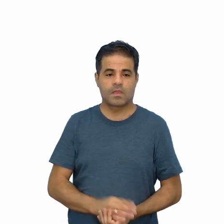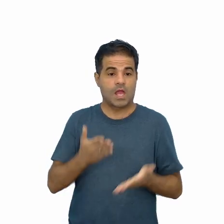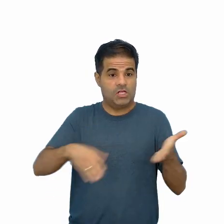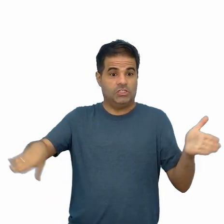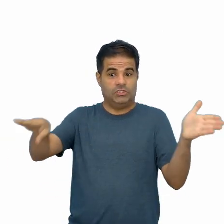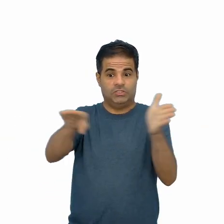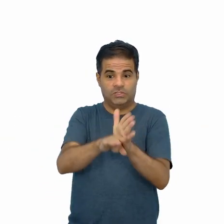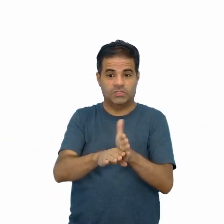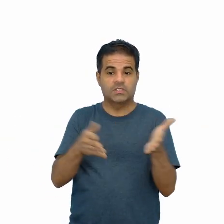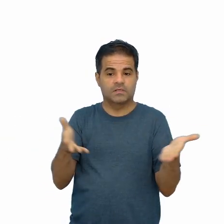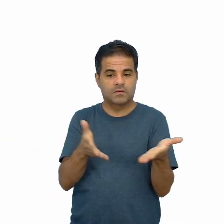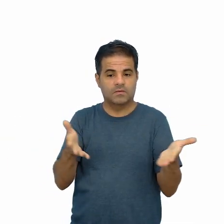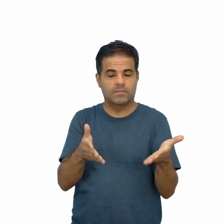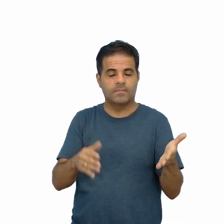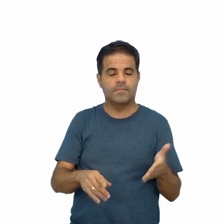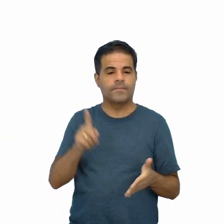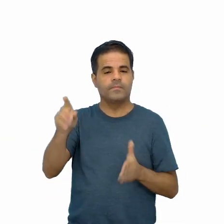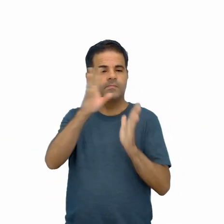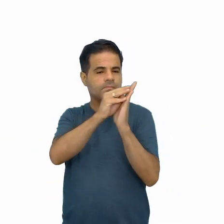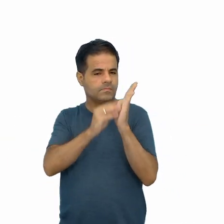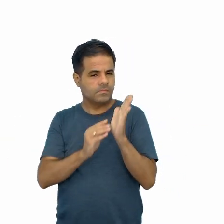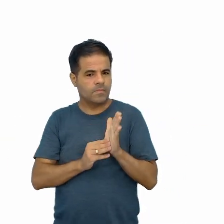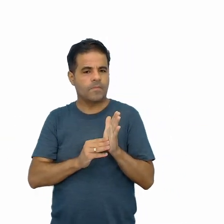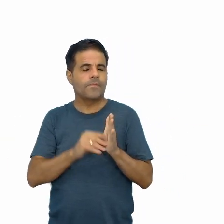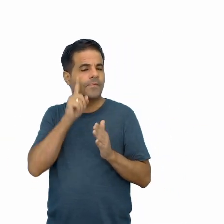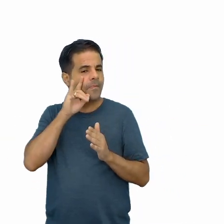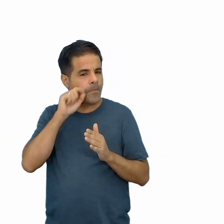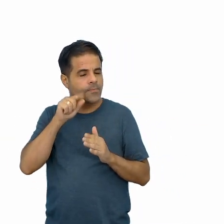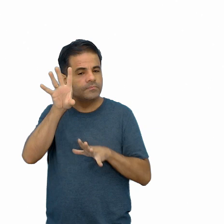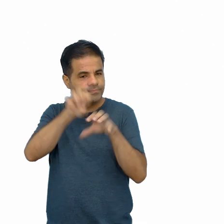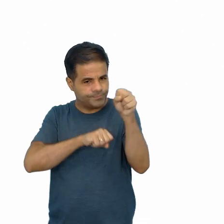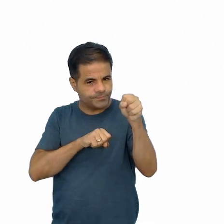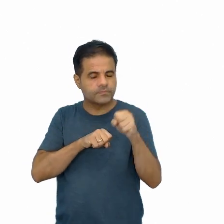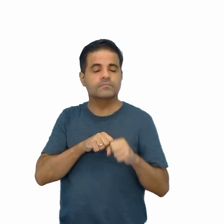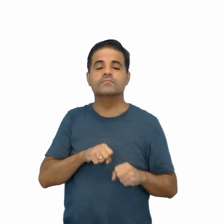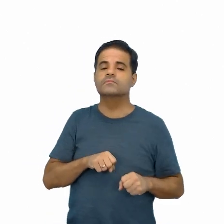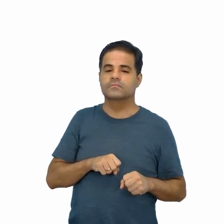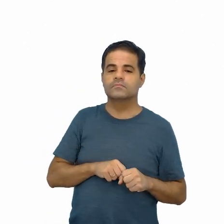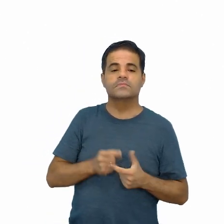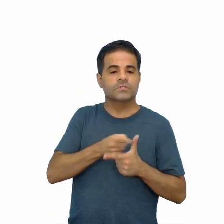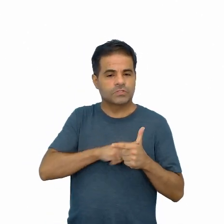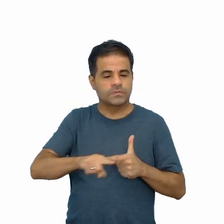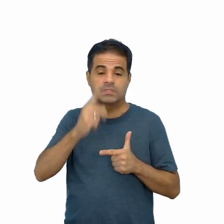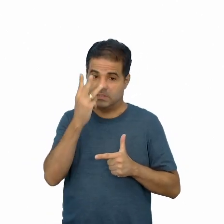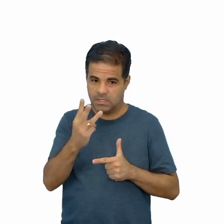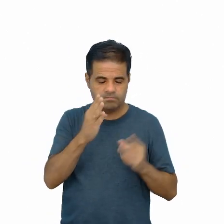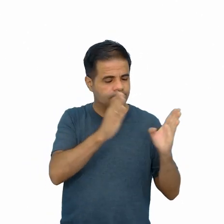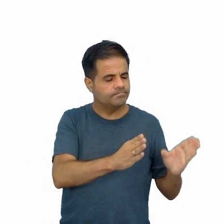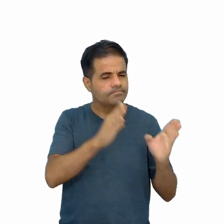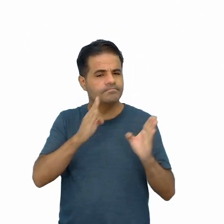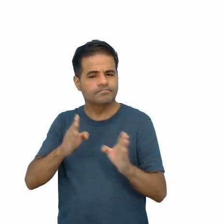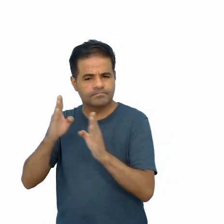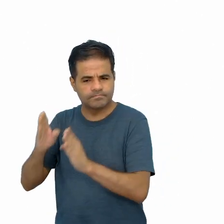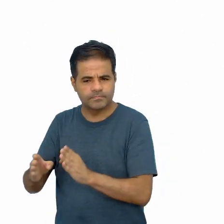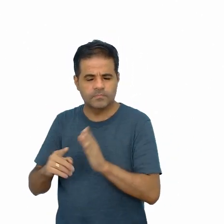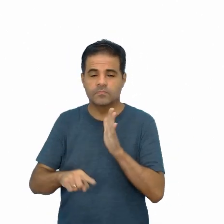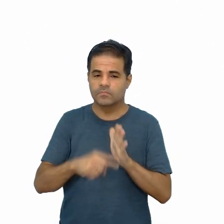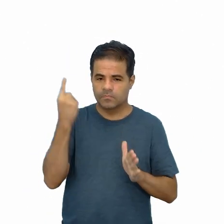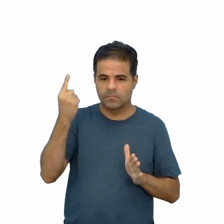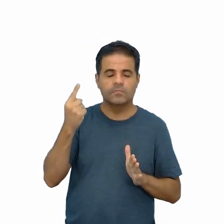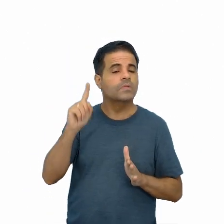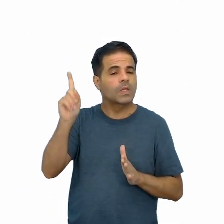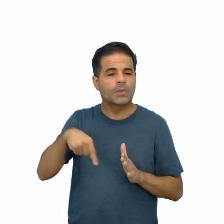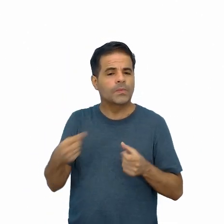Chegando então, né, na agenda desse dia, dessa formação, ela está dividida em 3 momentos. O primeiro momento